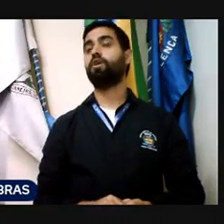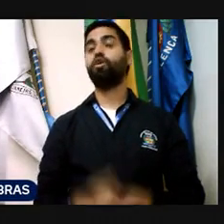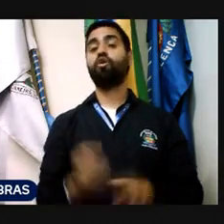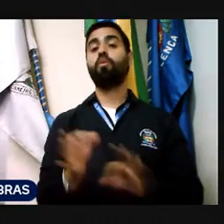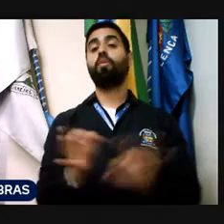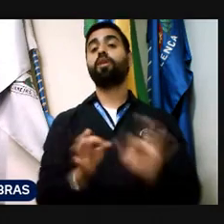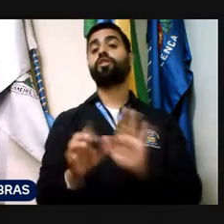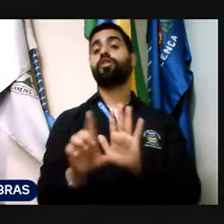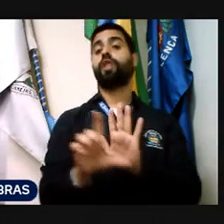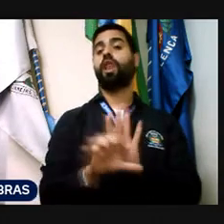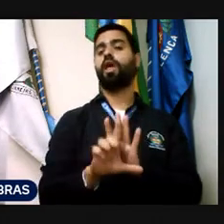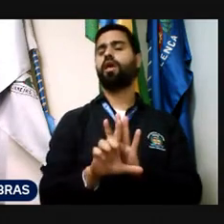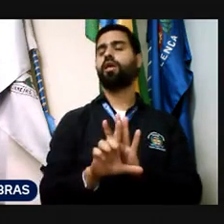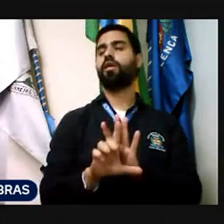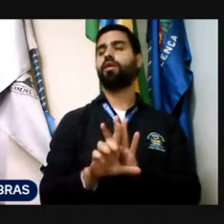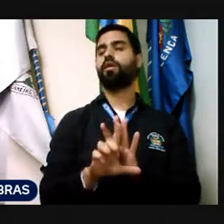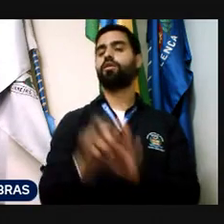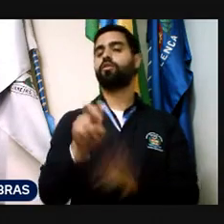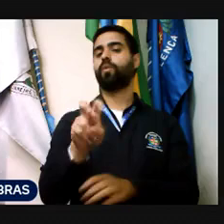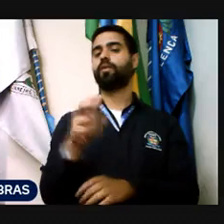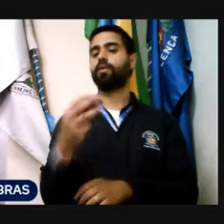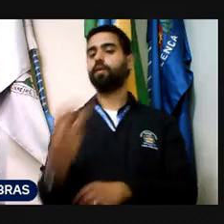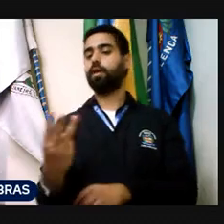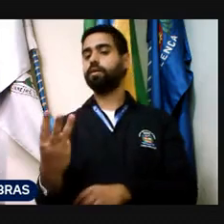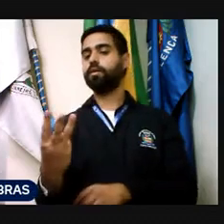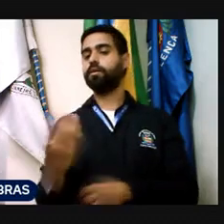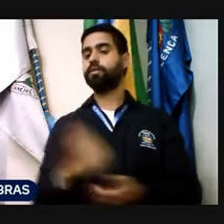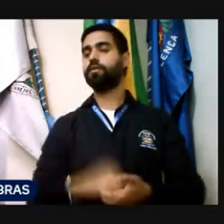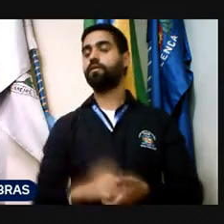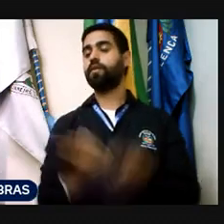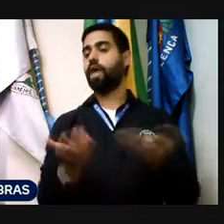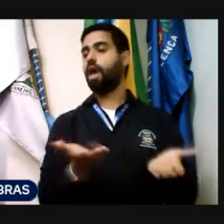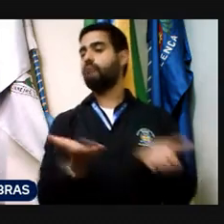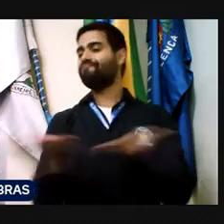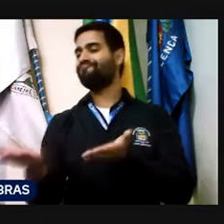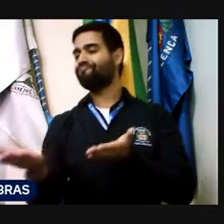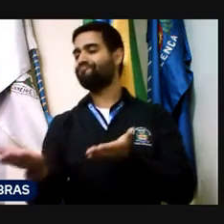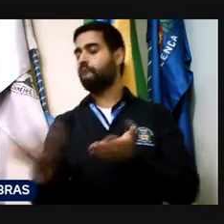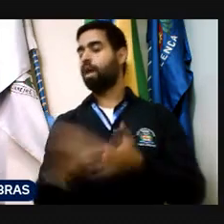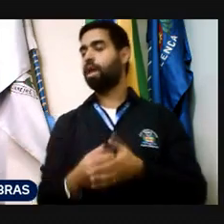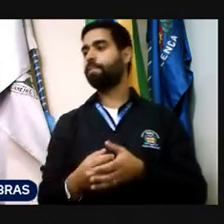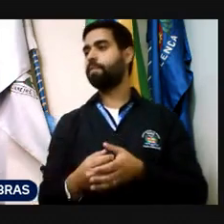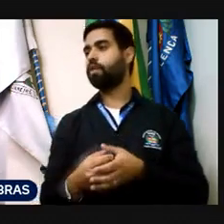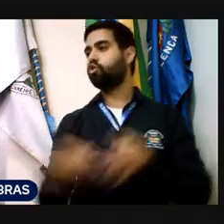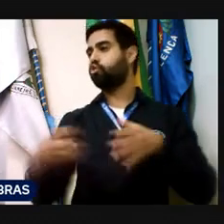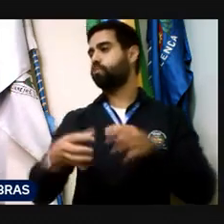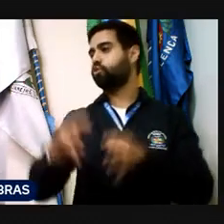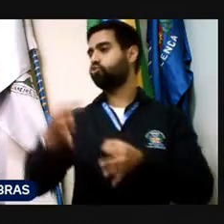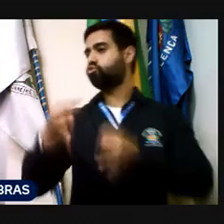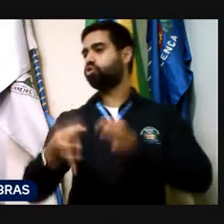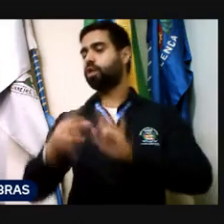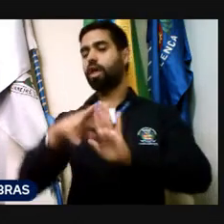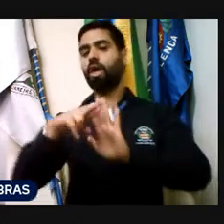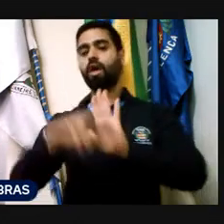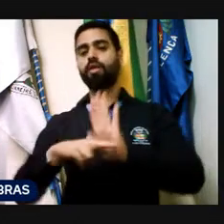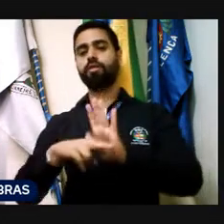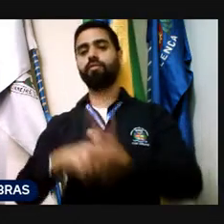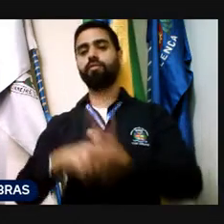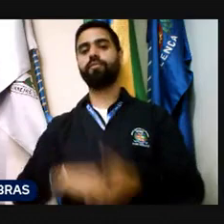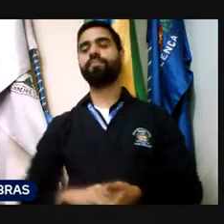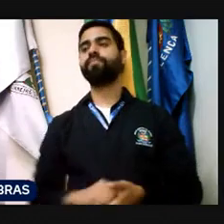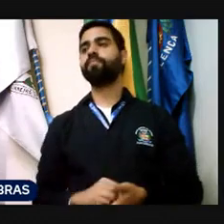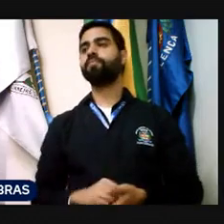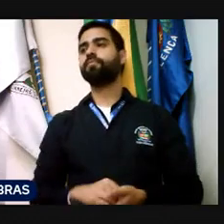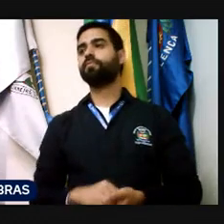dispõe sobre abertura de crédito especial, será encaminhado à Comissão de Constituição, Justiça e